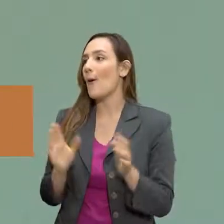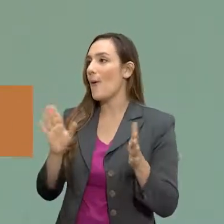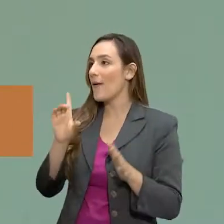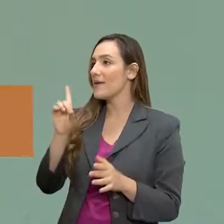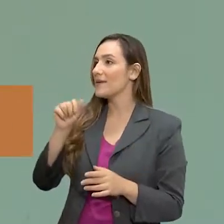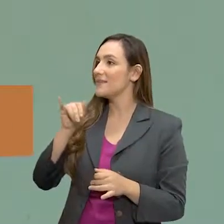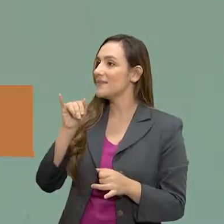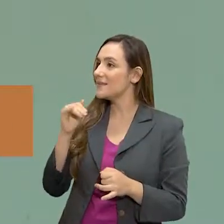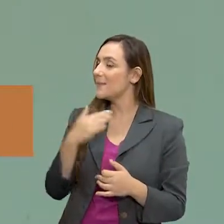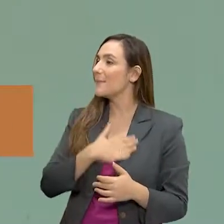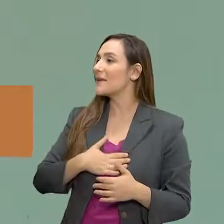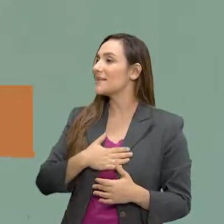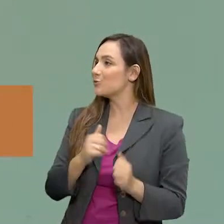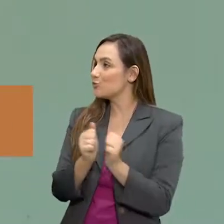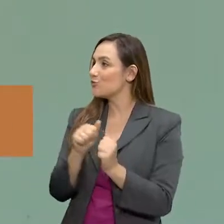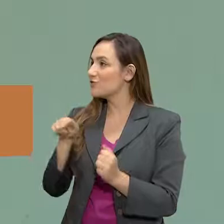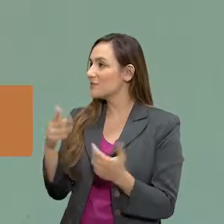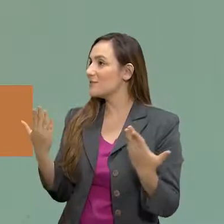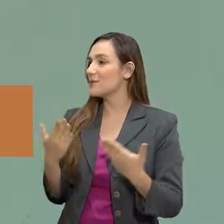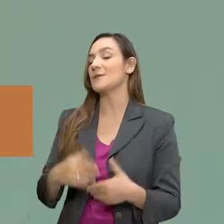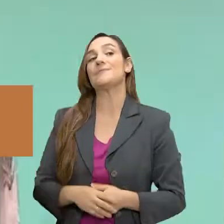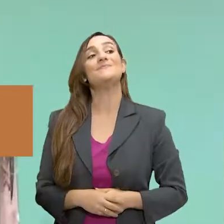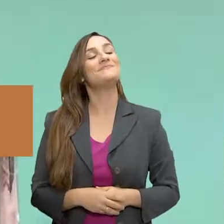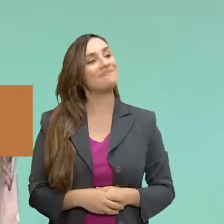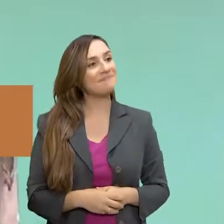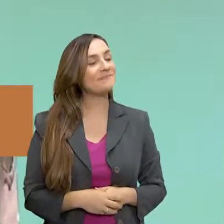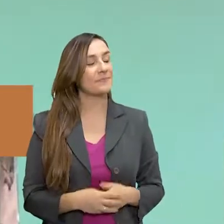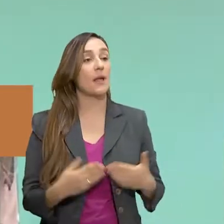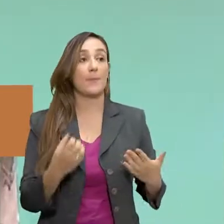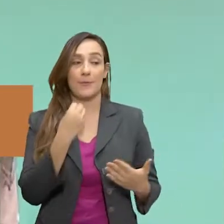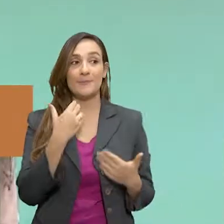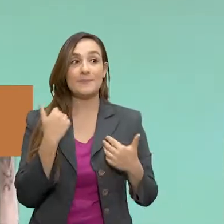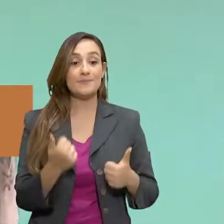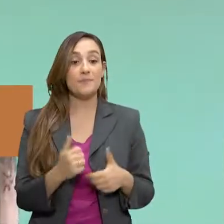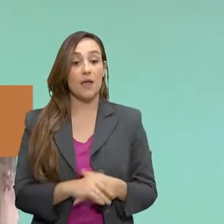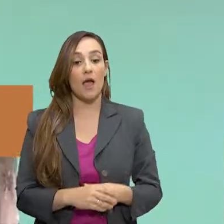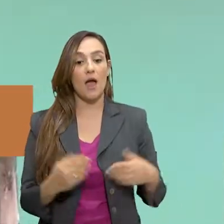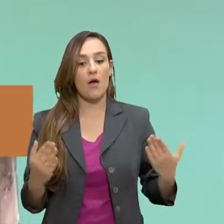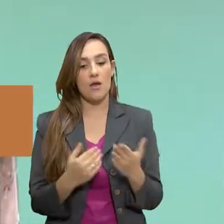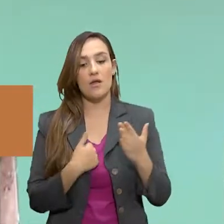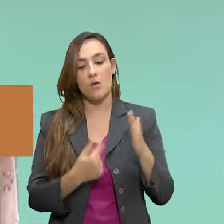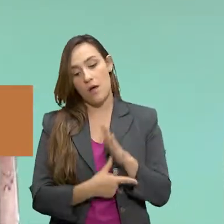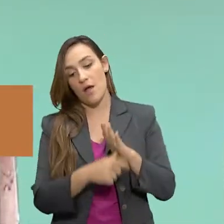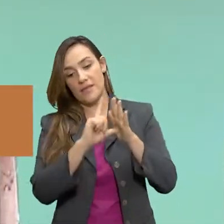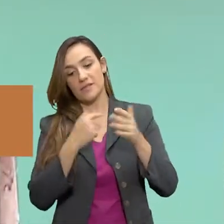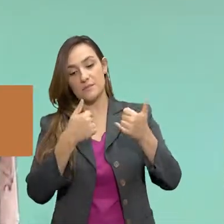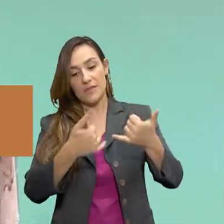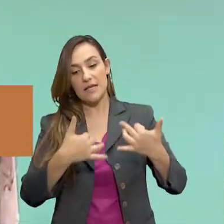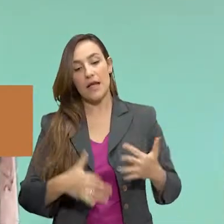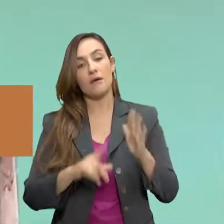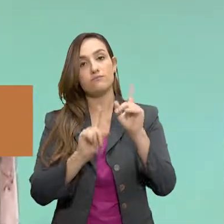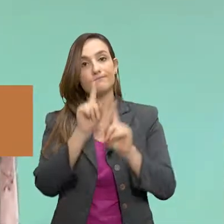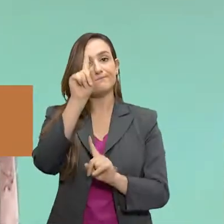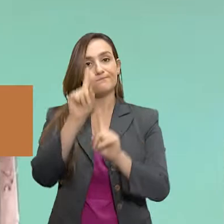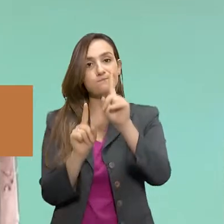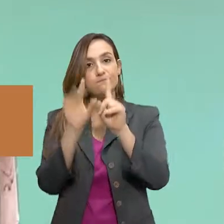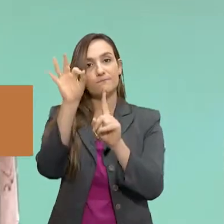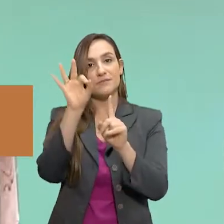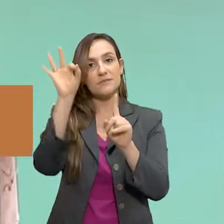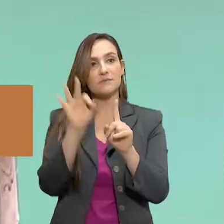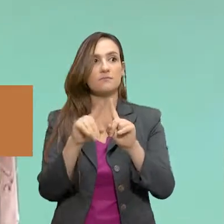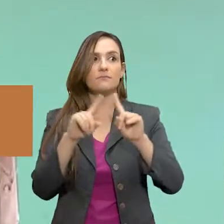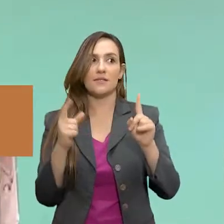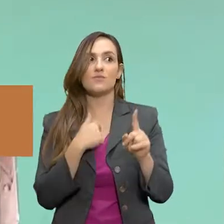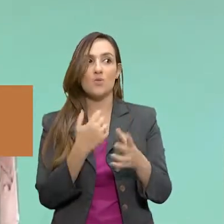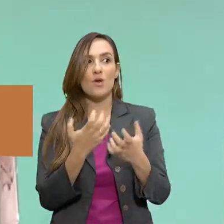Oi, Dani, um prazer estar aqui com vocês hoje. Isso aí. Bom, antes de falarmos de números, vamos iniciar